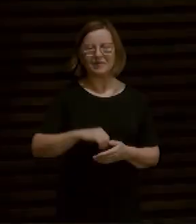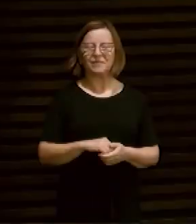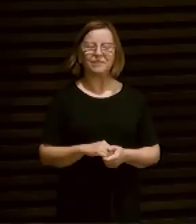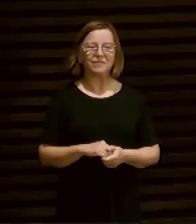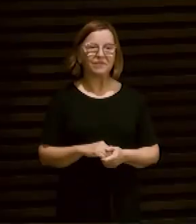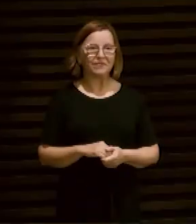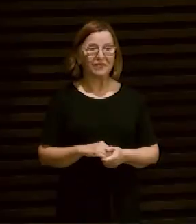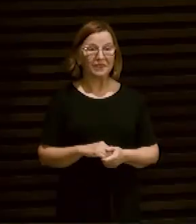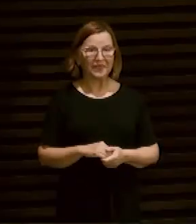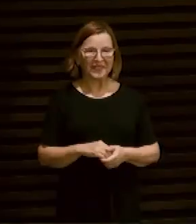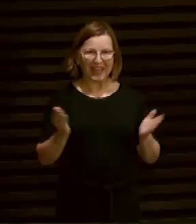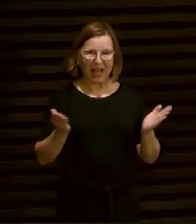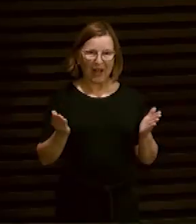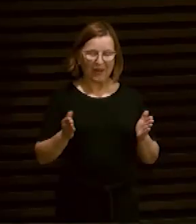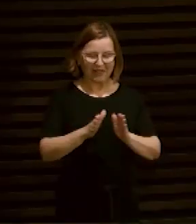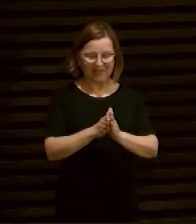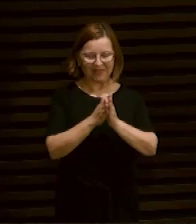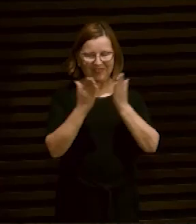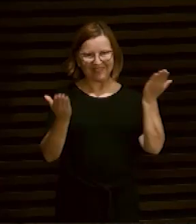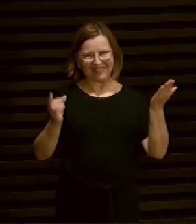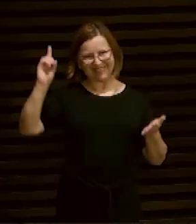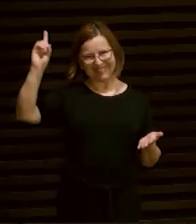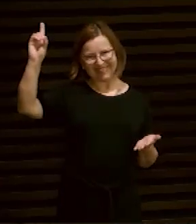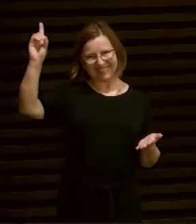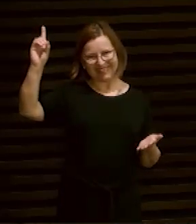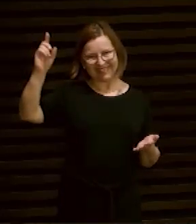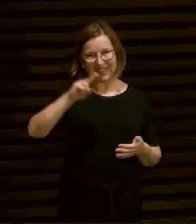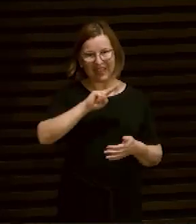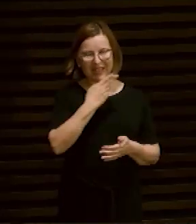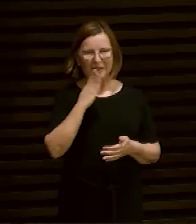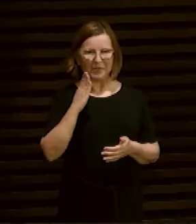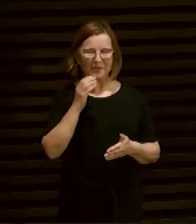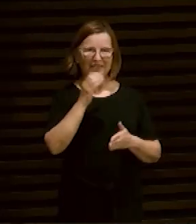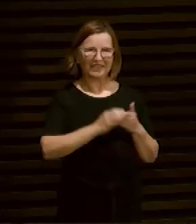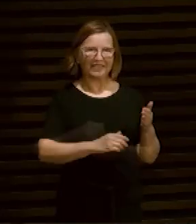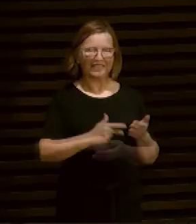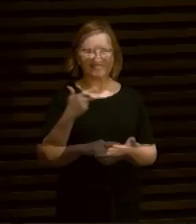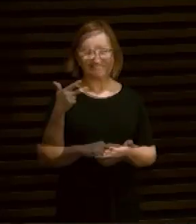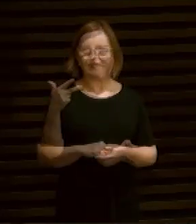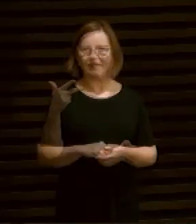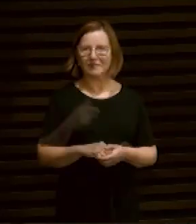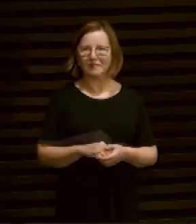Muito bem, meus irmãos, agora vamos abrir as nossas Bíblias em Hebreus capítulo 3.